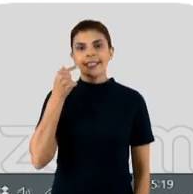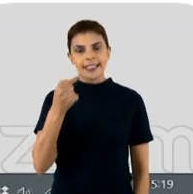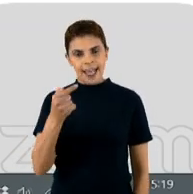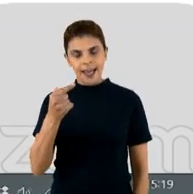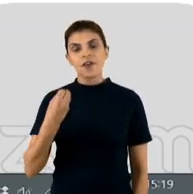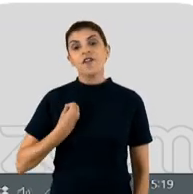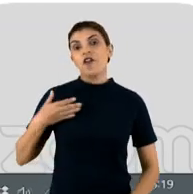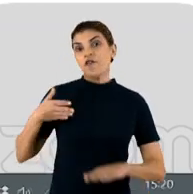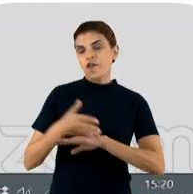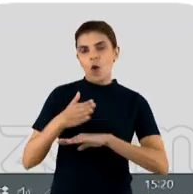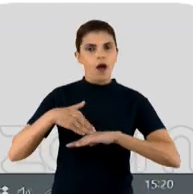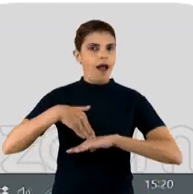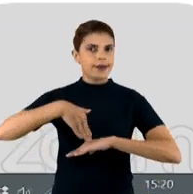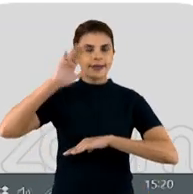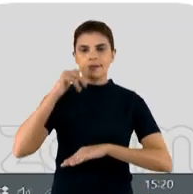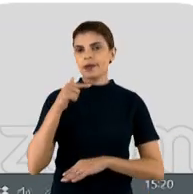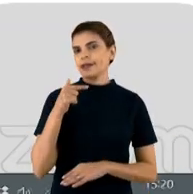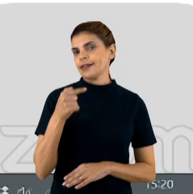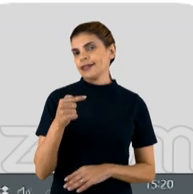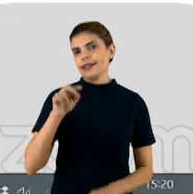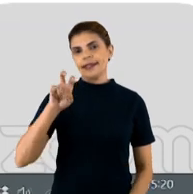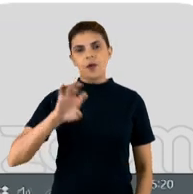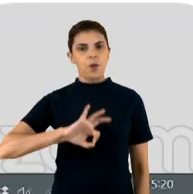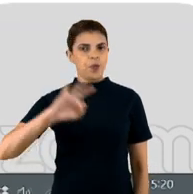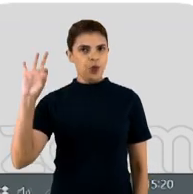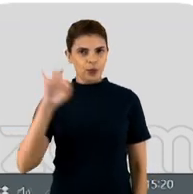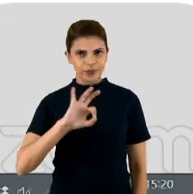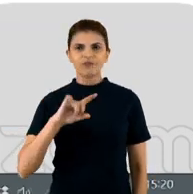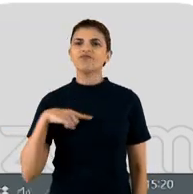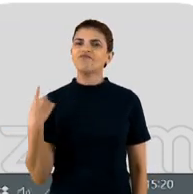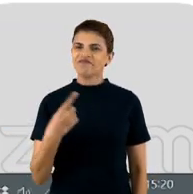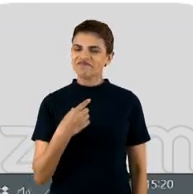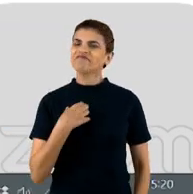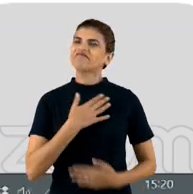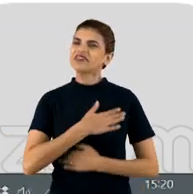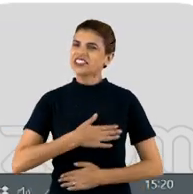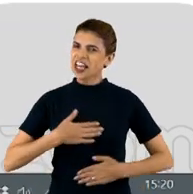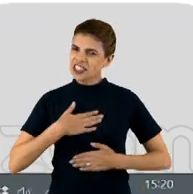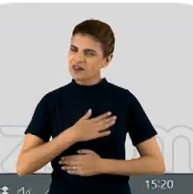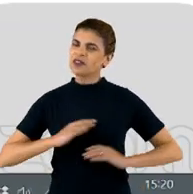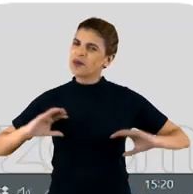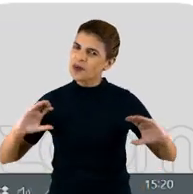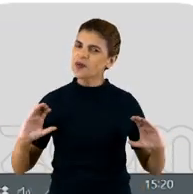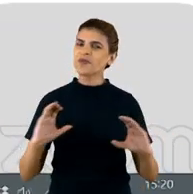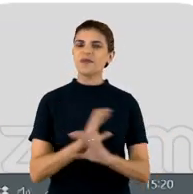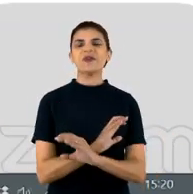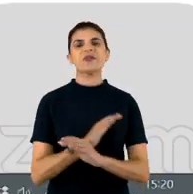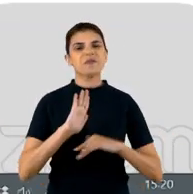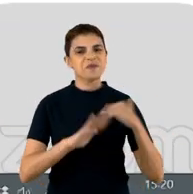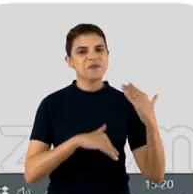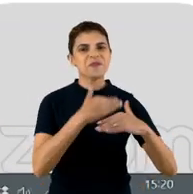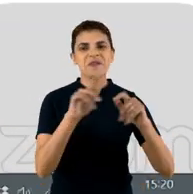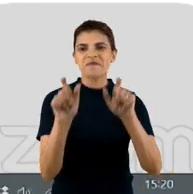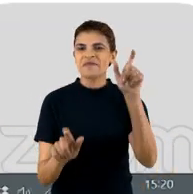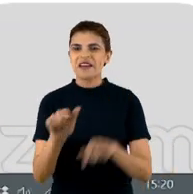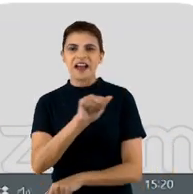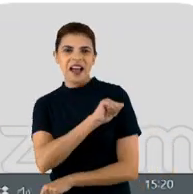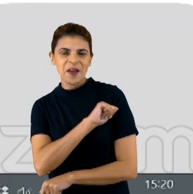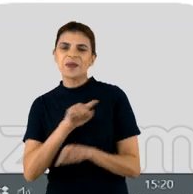e frequência acima de 75%. E nós ficamos plenamente satisfeitos